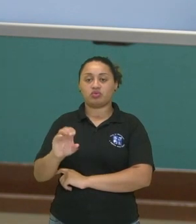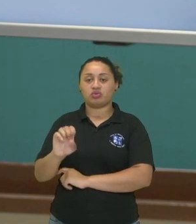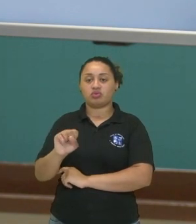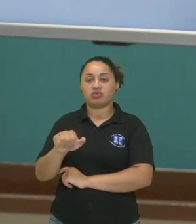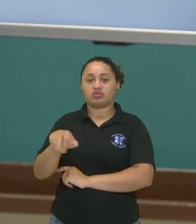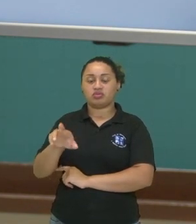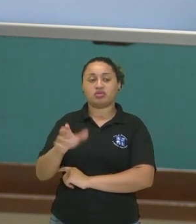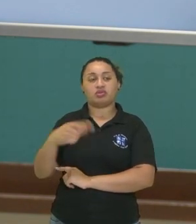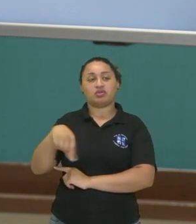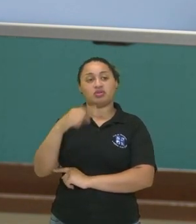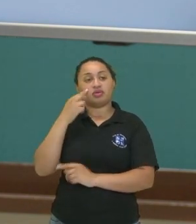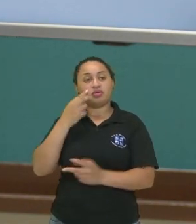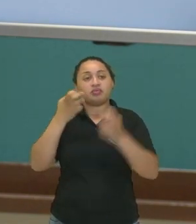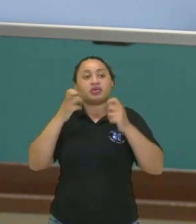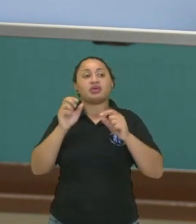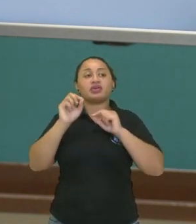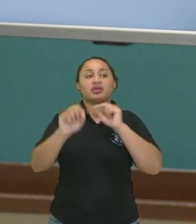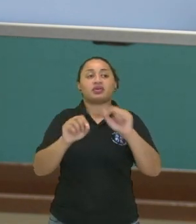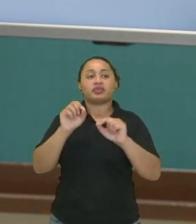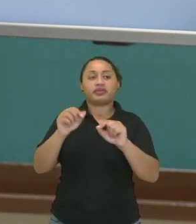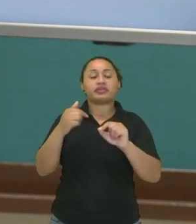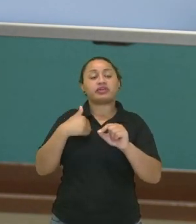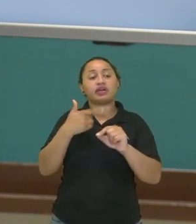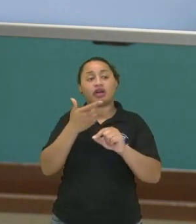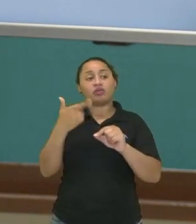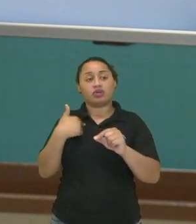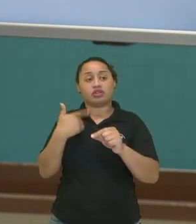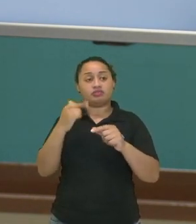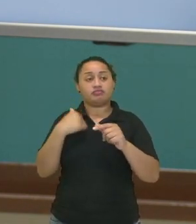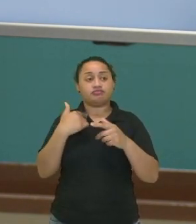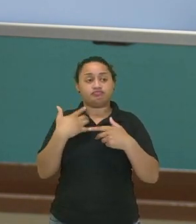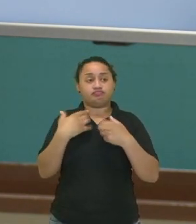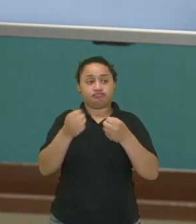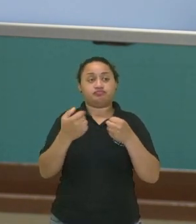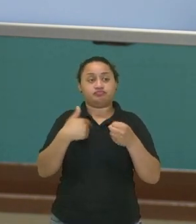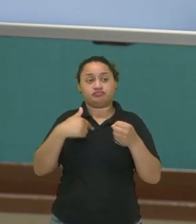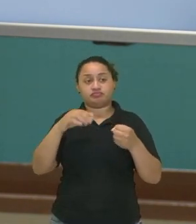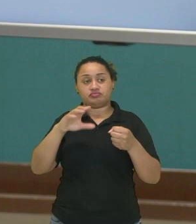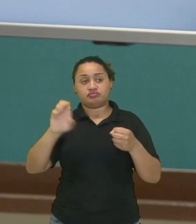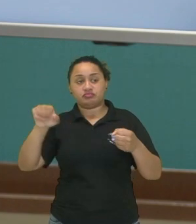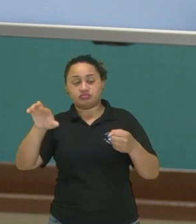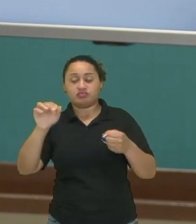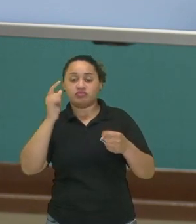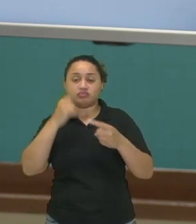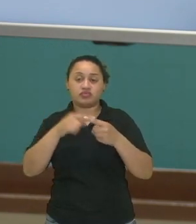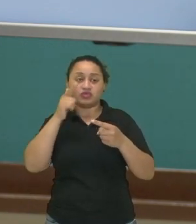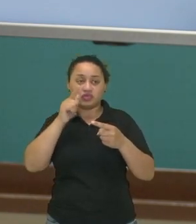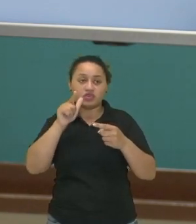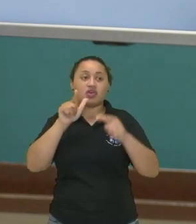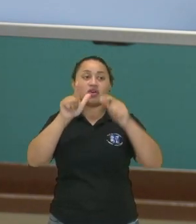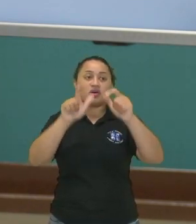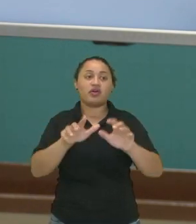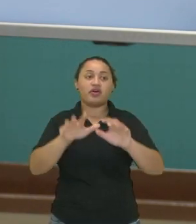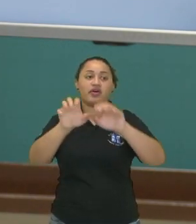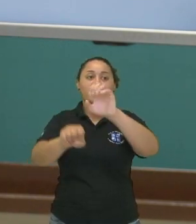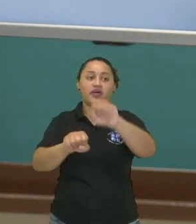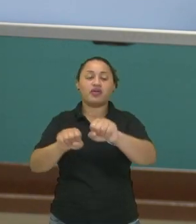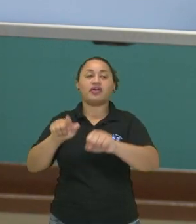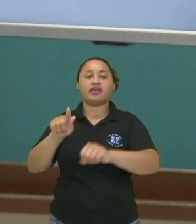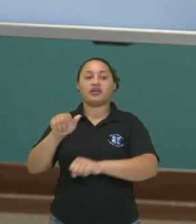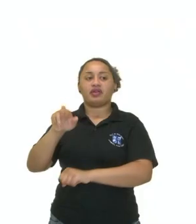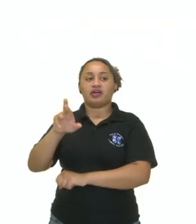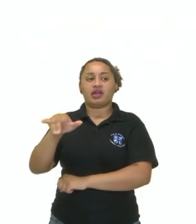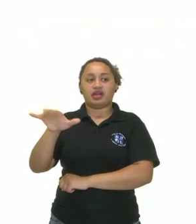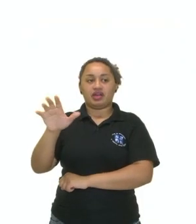gaulês, né, Vercingetorix, quando ele se rendeu ao César por ele ter conquistado a Gália. César está de vermelho,